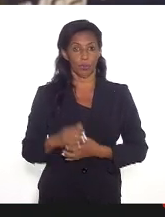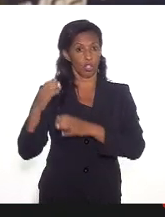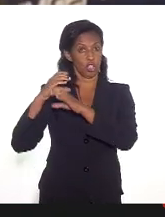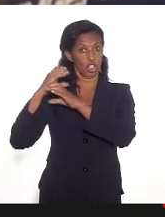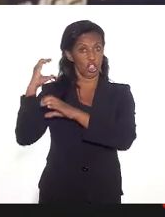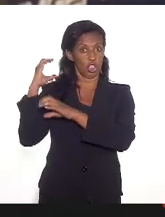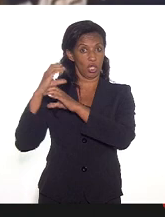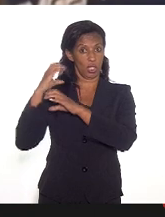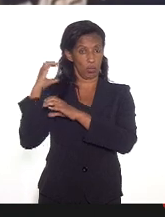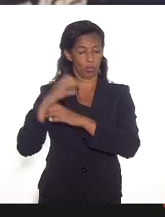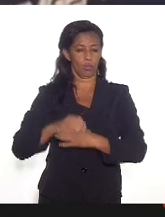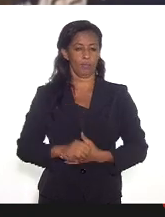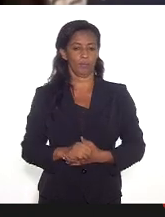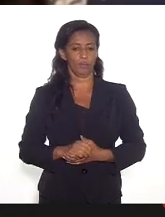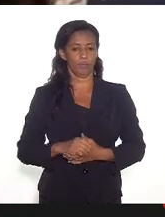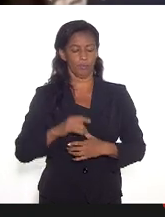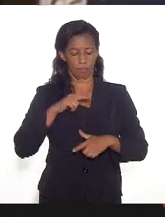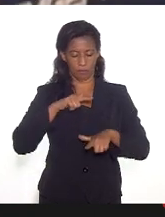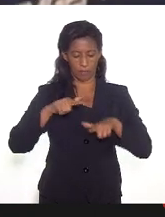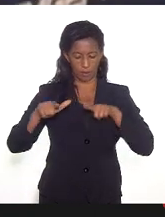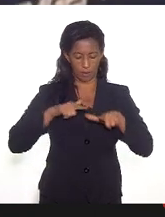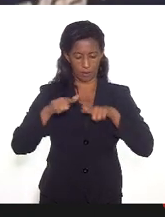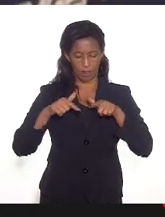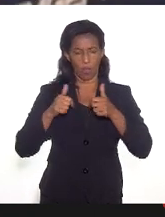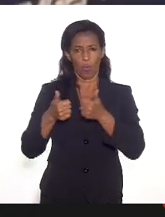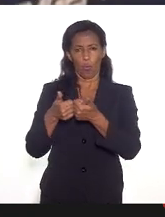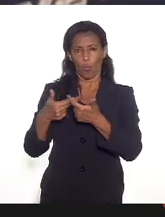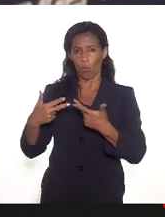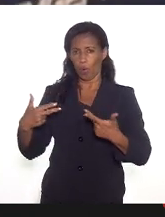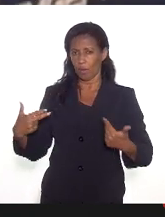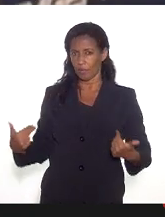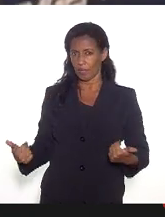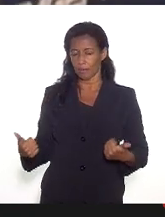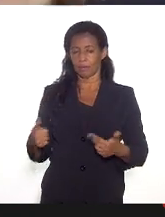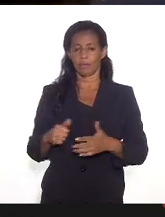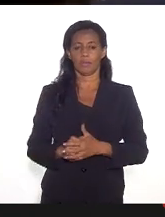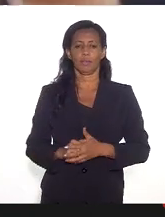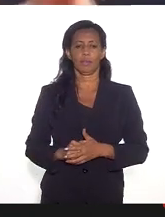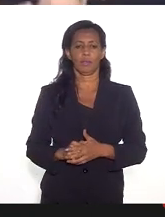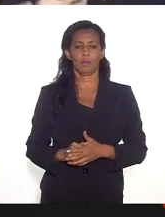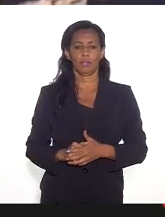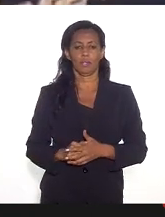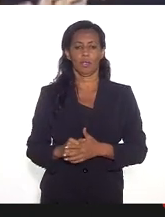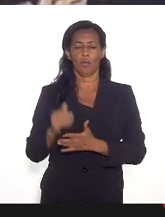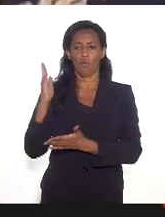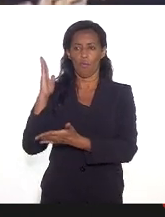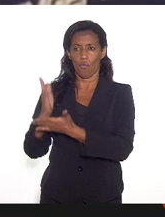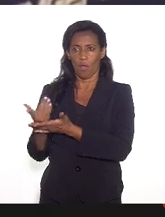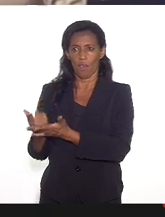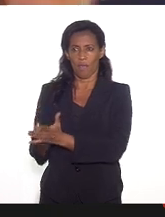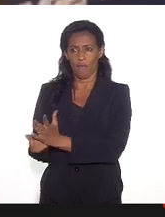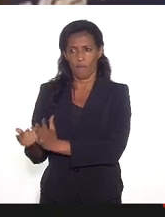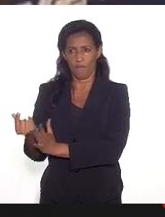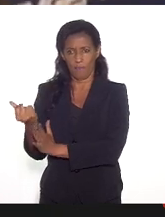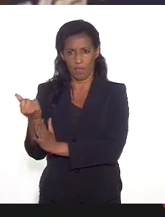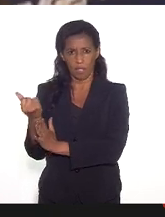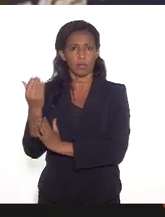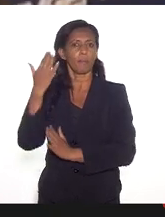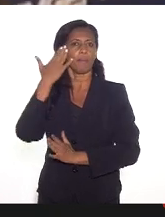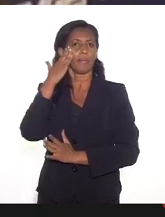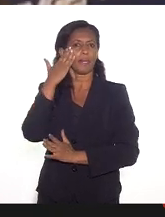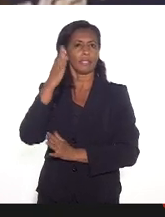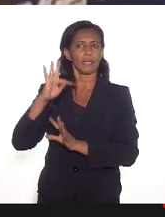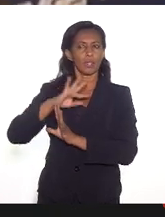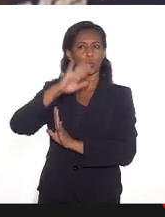engenheiros. E trabalhamos. A qualificação que a Ingepron teve que obter foi finanças corporativas para entender todo